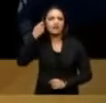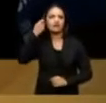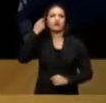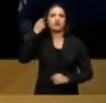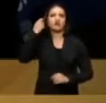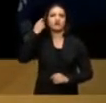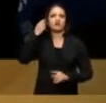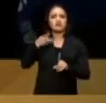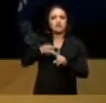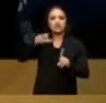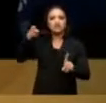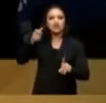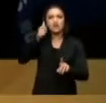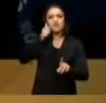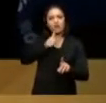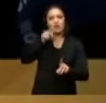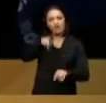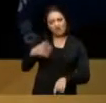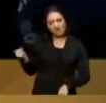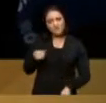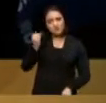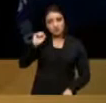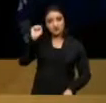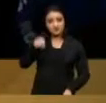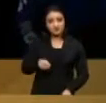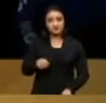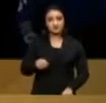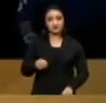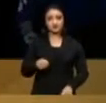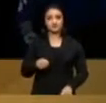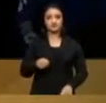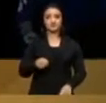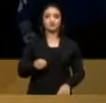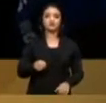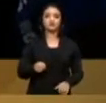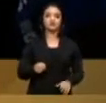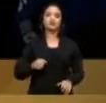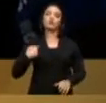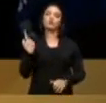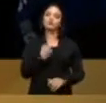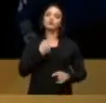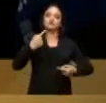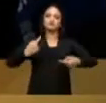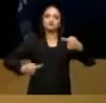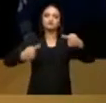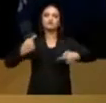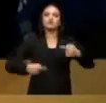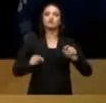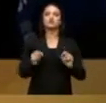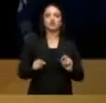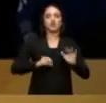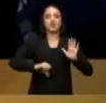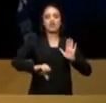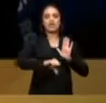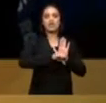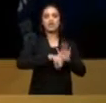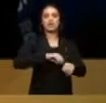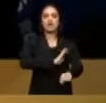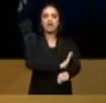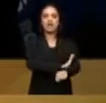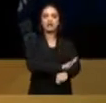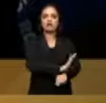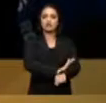mulheres importam. E é aqui que nós estamos a discutir se crime de racismo